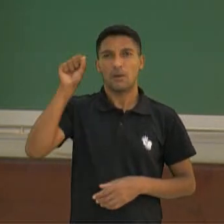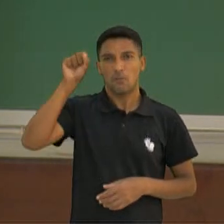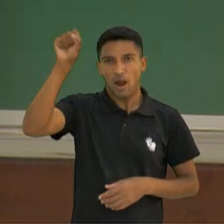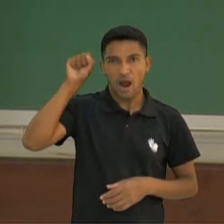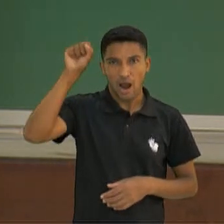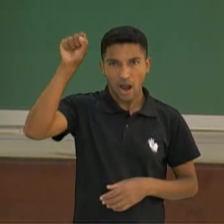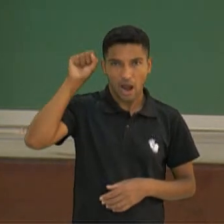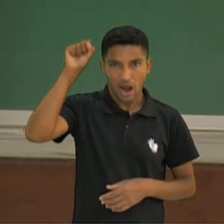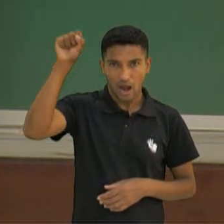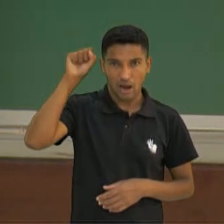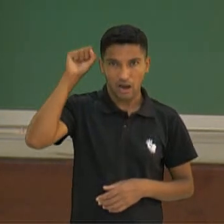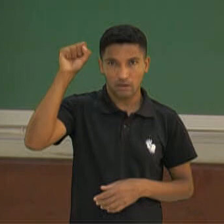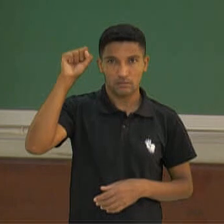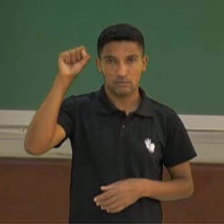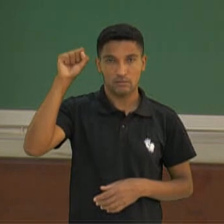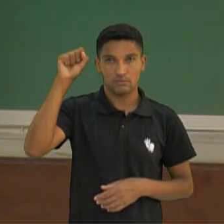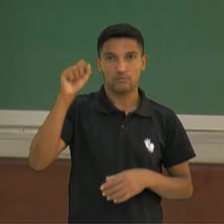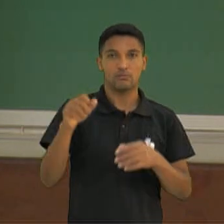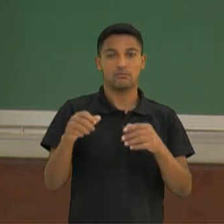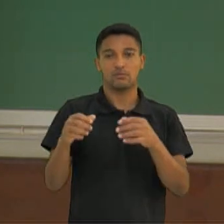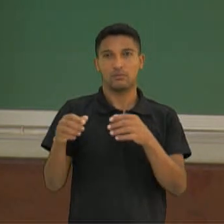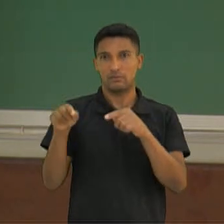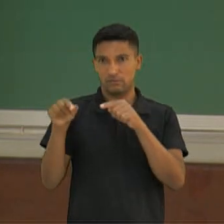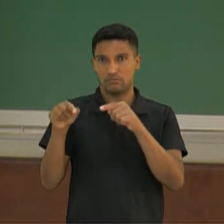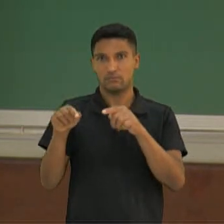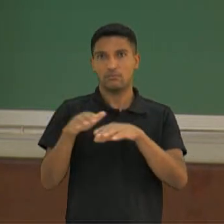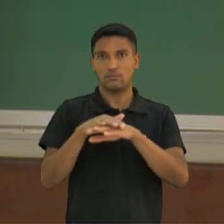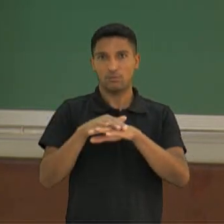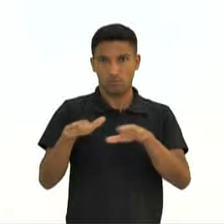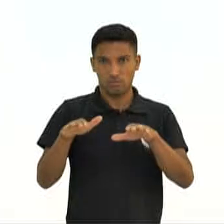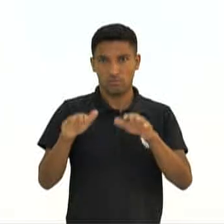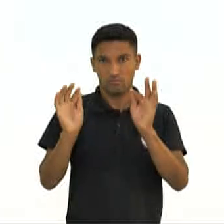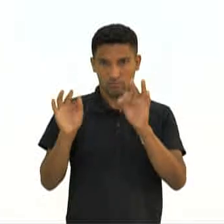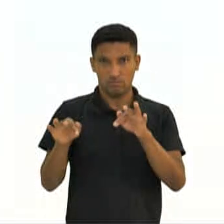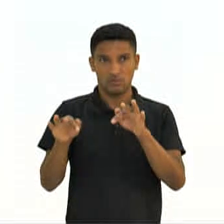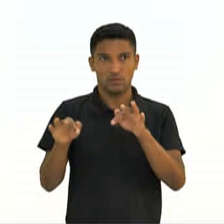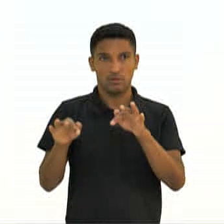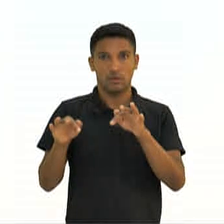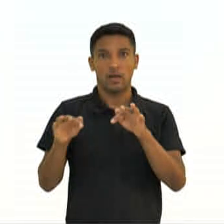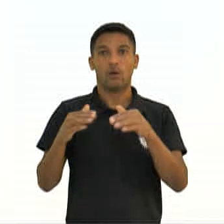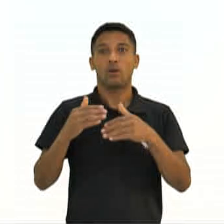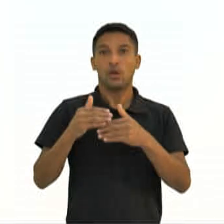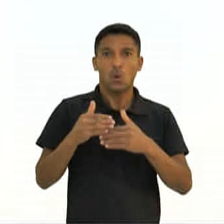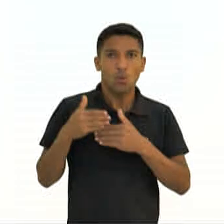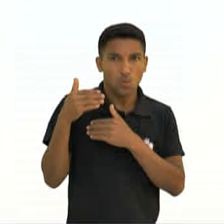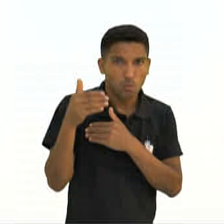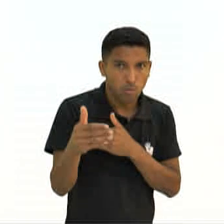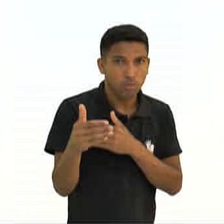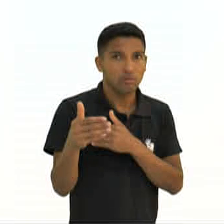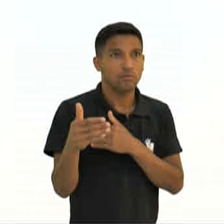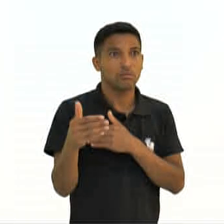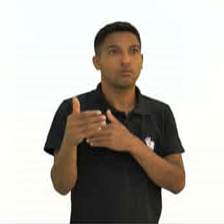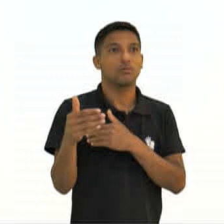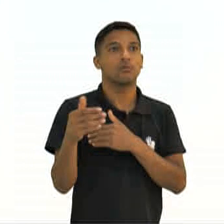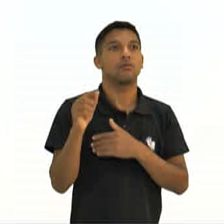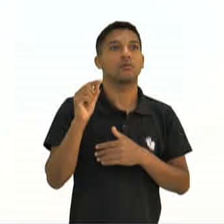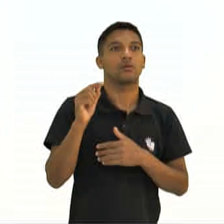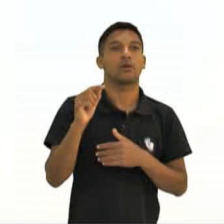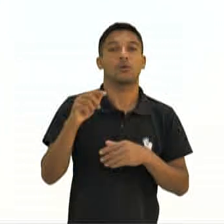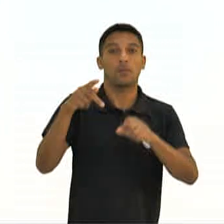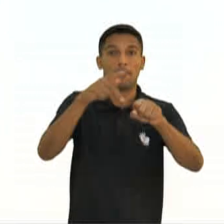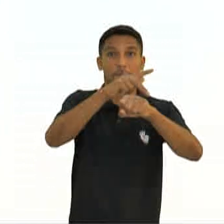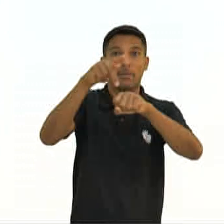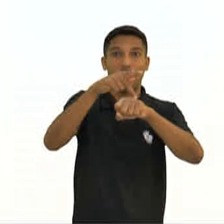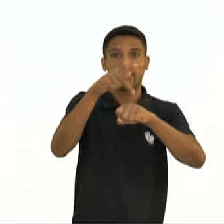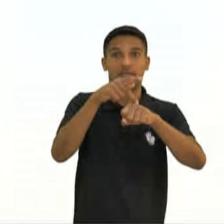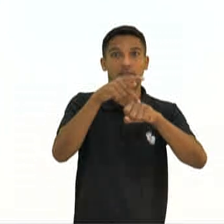esse crescimento, a modernização dos países do leste europeu, que estão se aproximando da União Europeia, alguns já fazem parte da União Europeia.